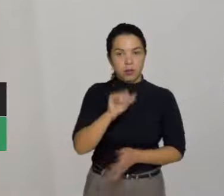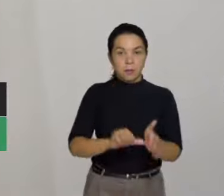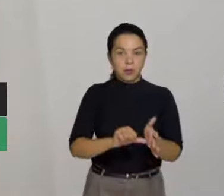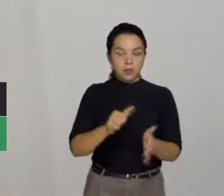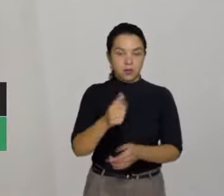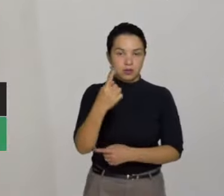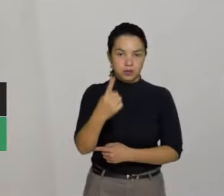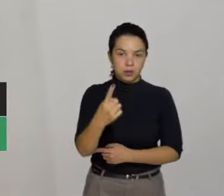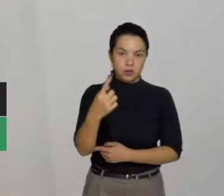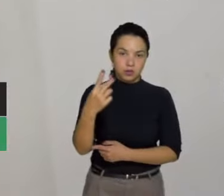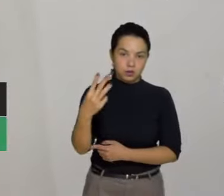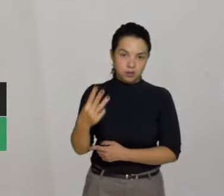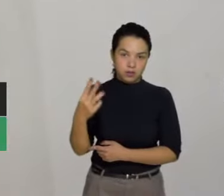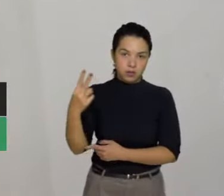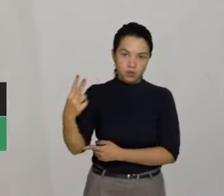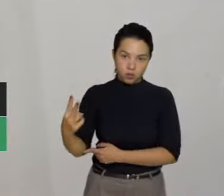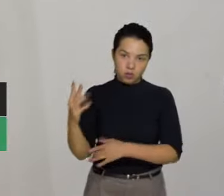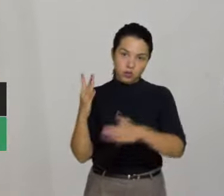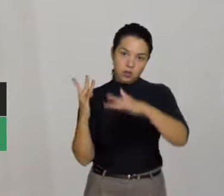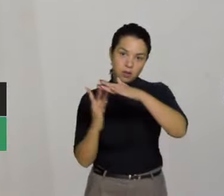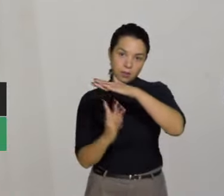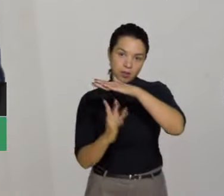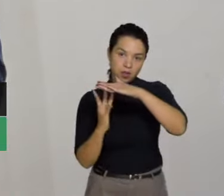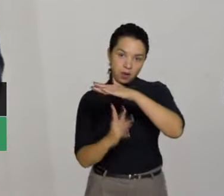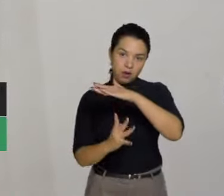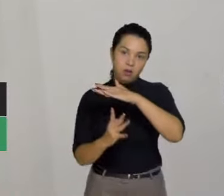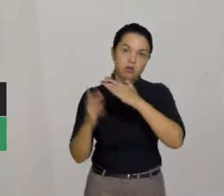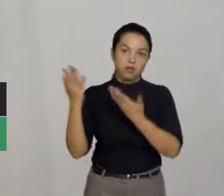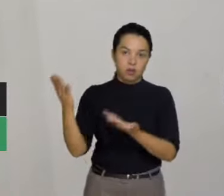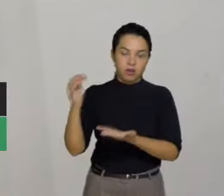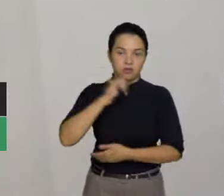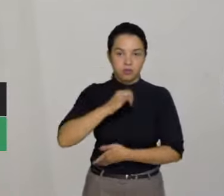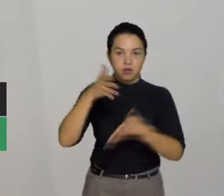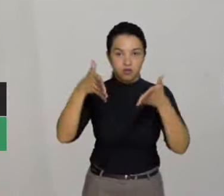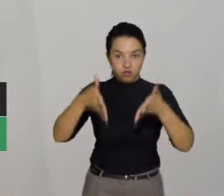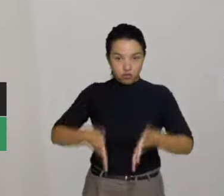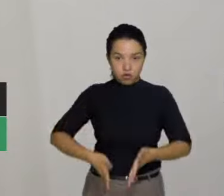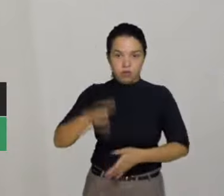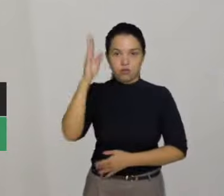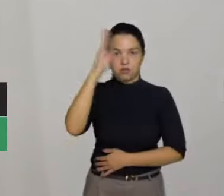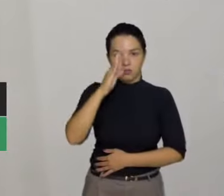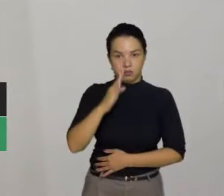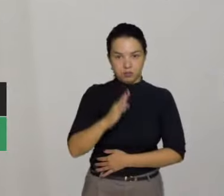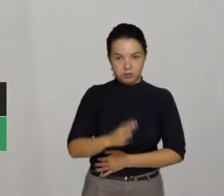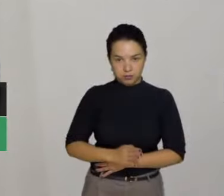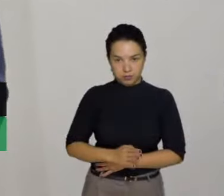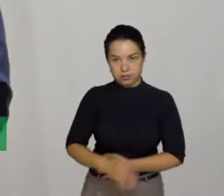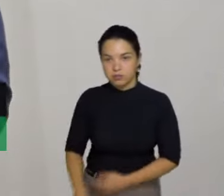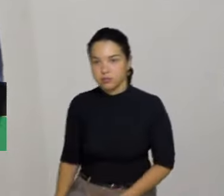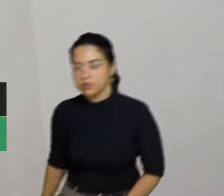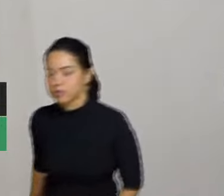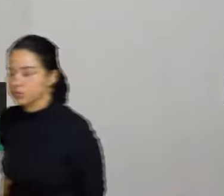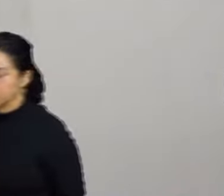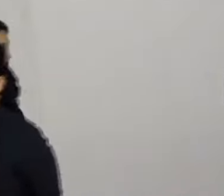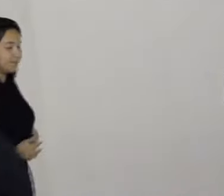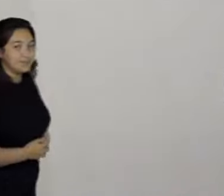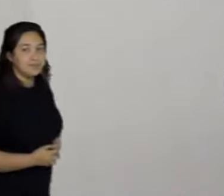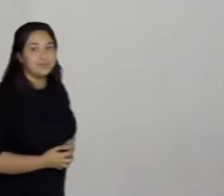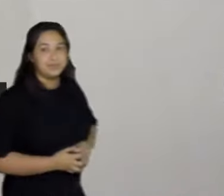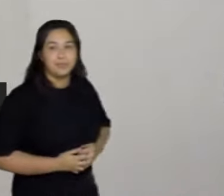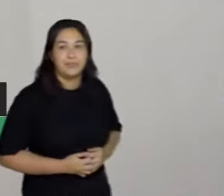132 imigrantes italianos aportaram no Brasil. Então, peço a grande maioria aqui dos nossos